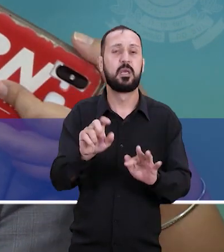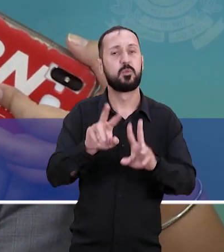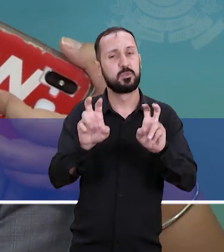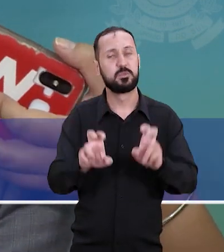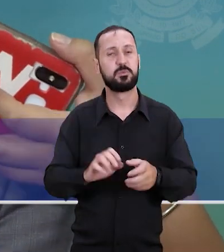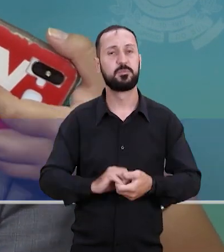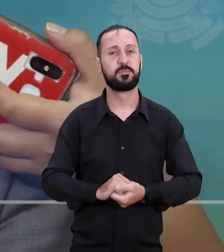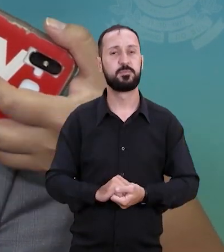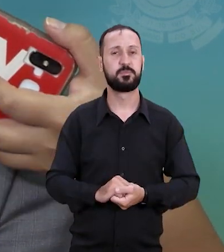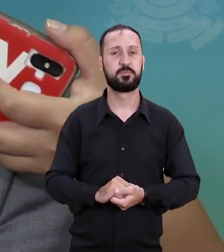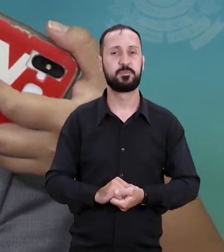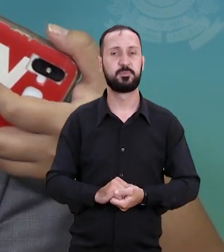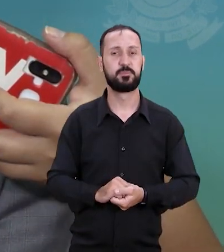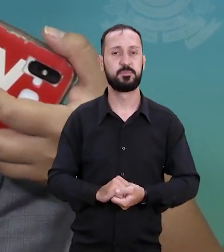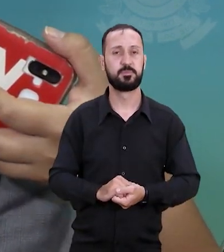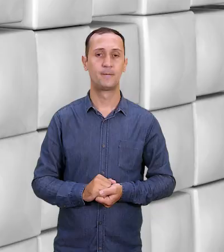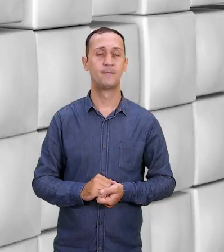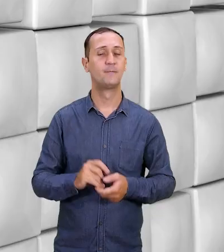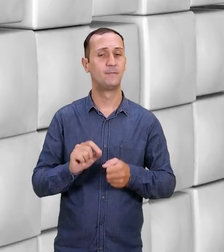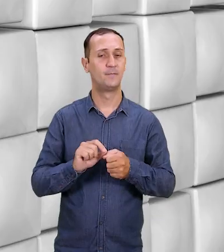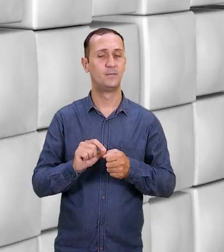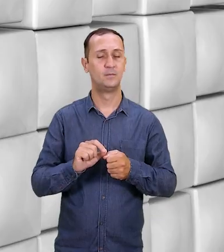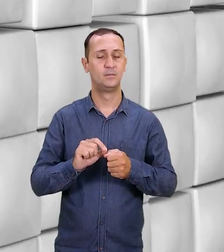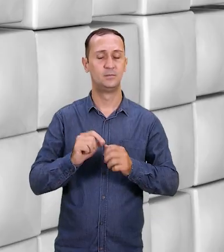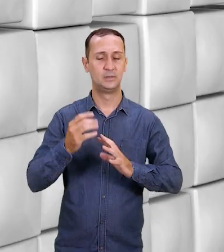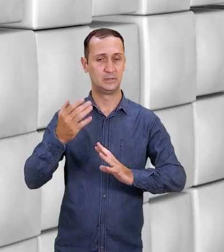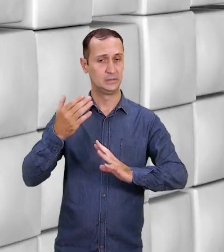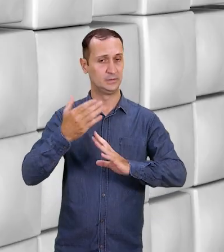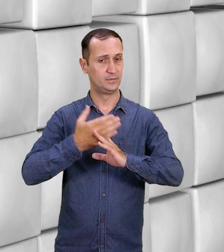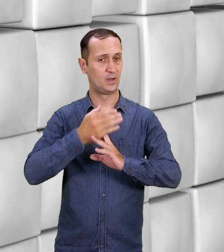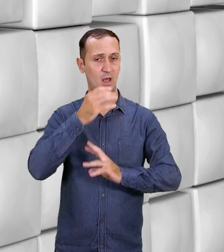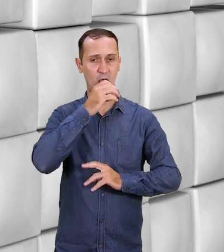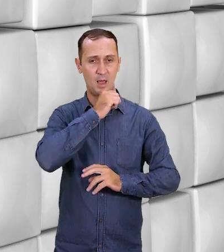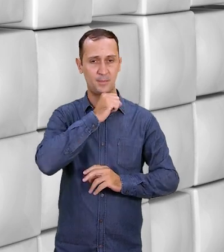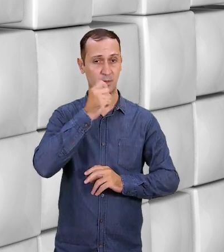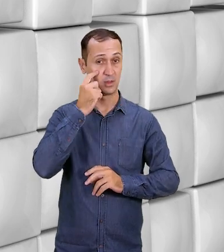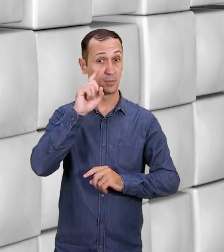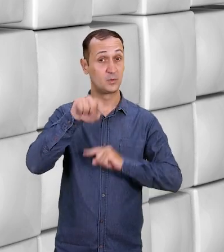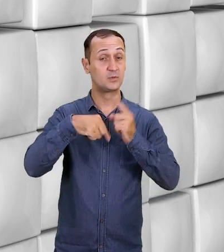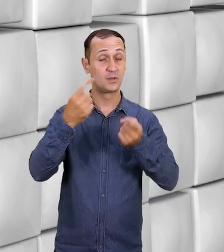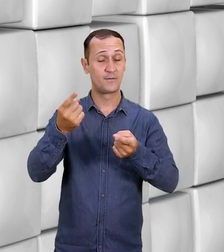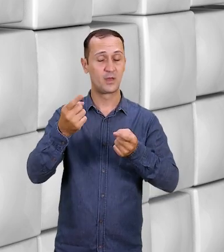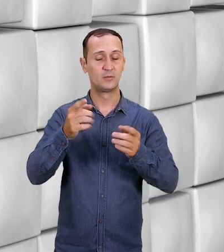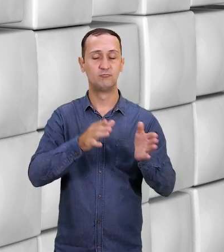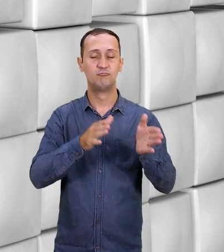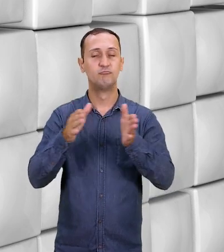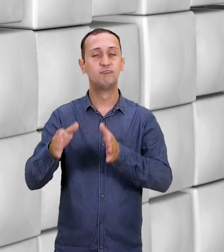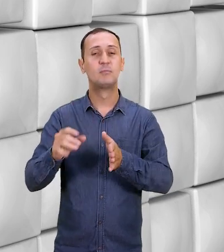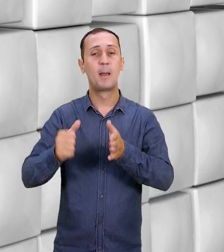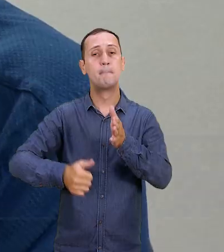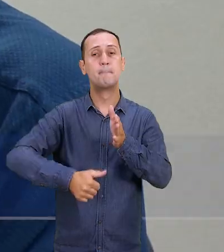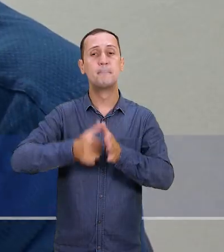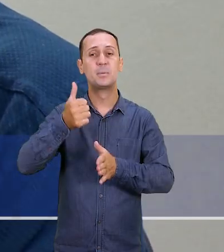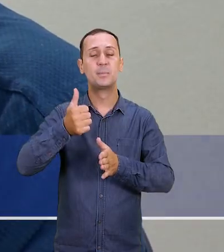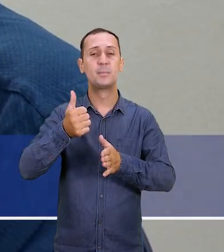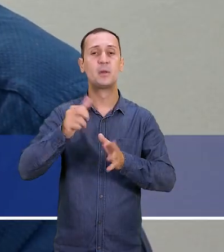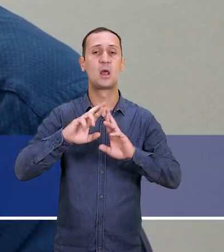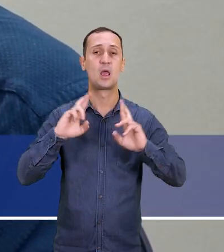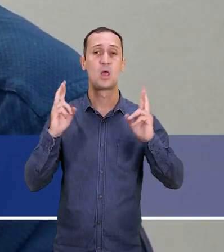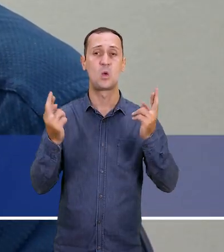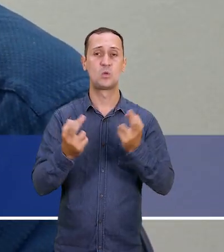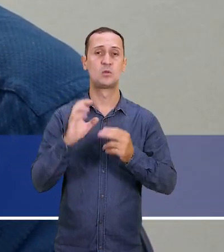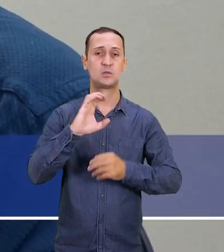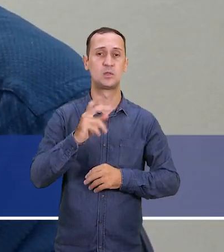ele trata desses assuntos. Nós vamos para um breve intervalo e não perca no próximo bloco a